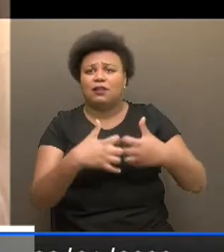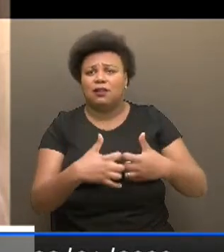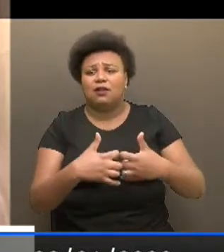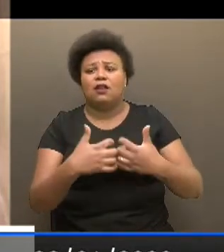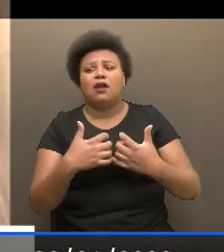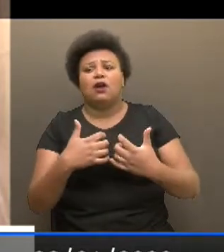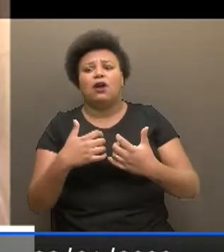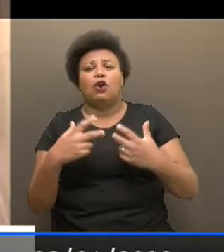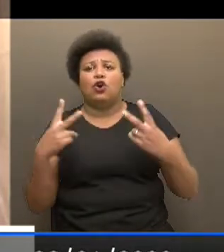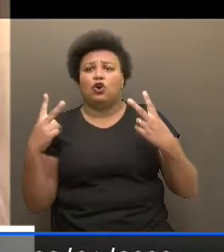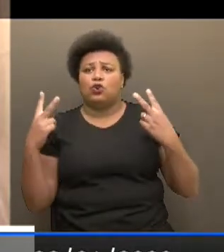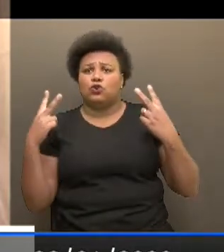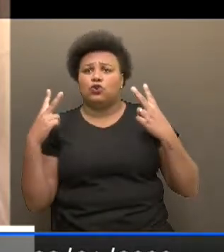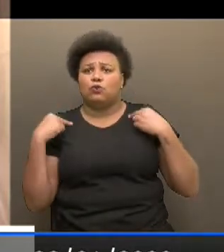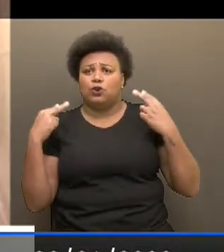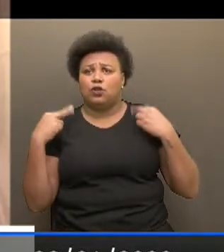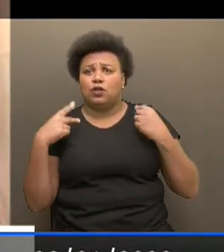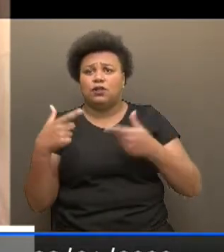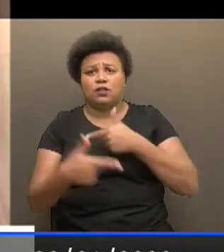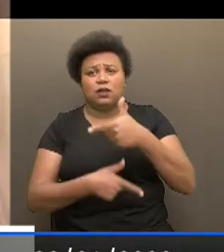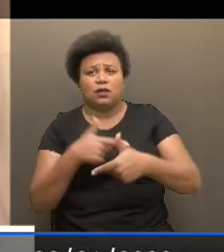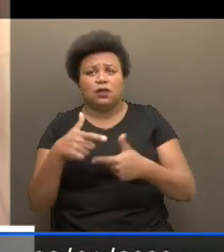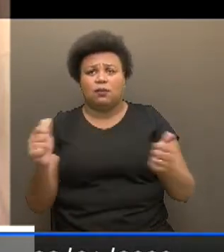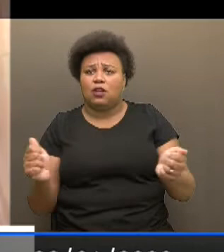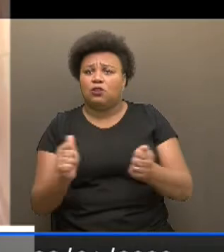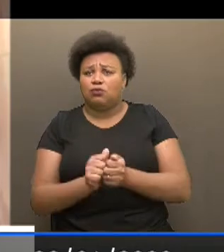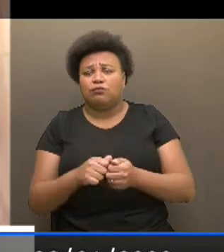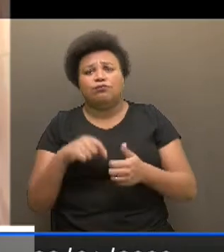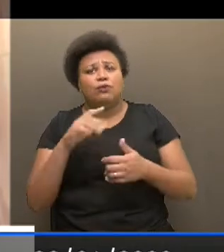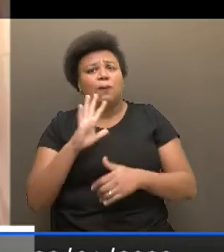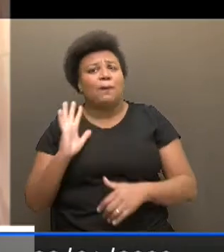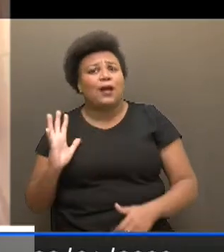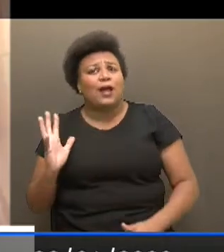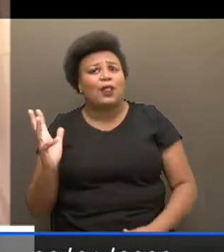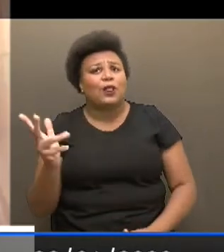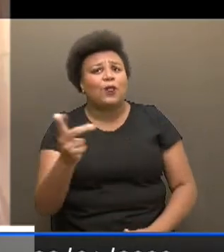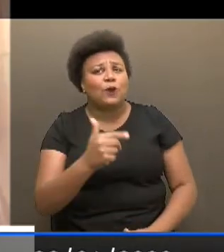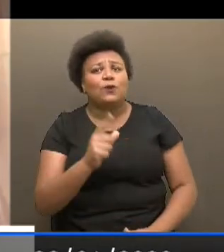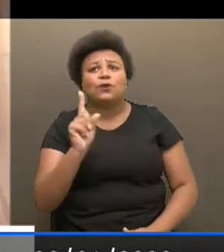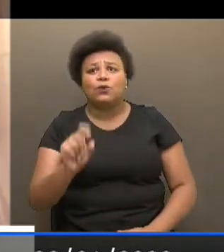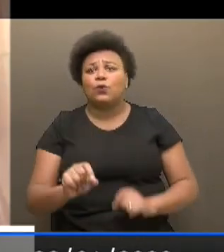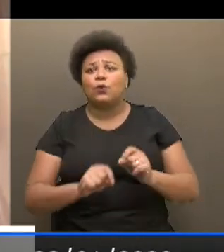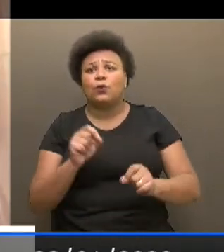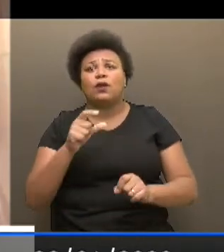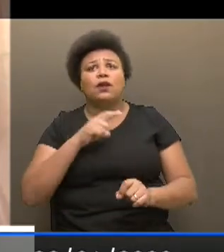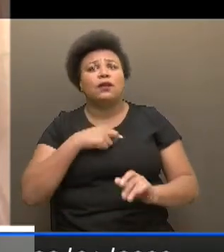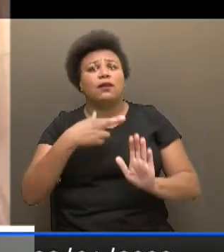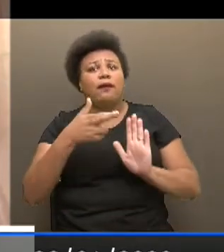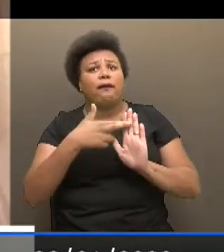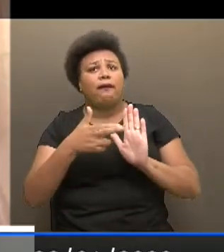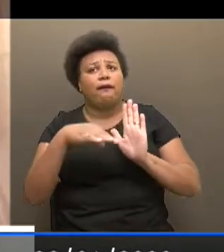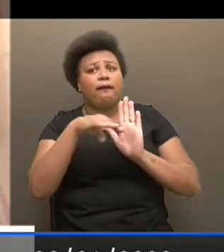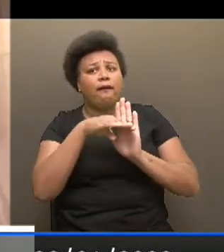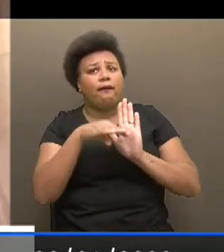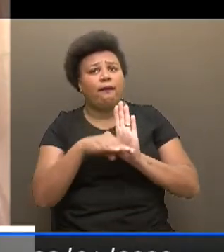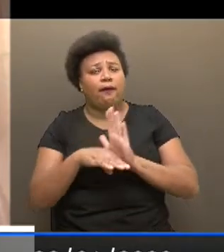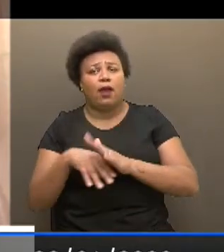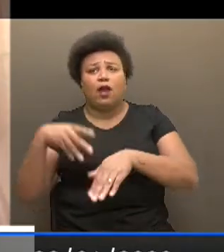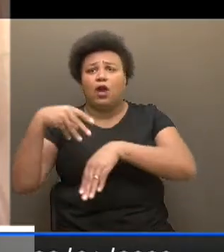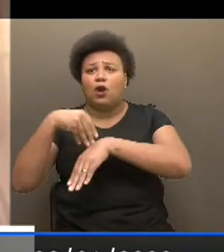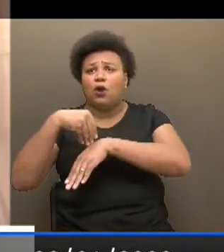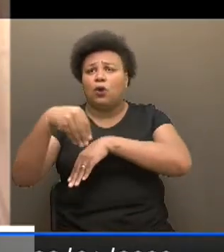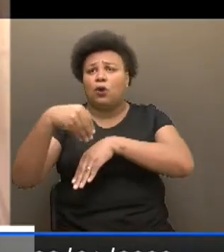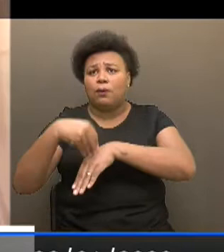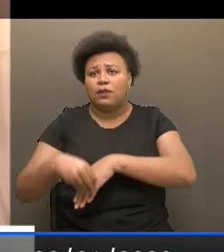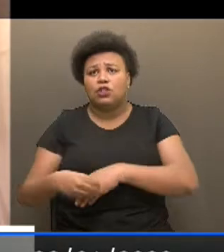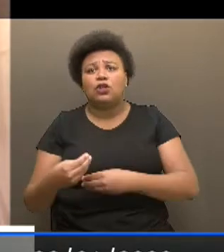os motoristas que trabalham conosco, enfim, para todos um protocolo com recomendações de acordo com